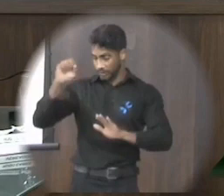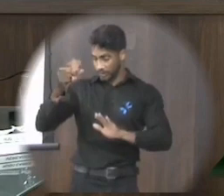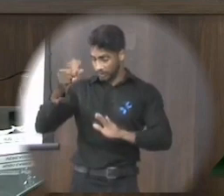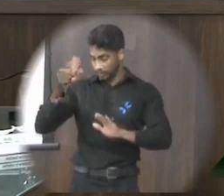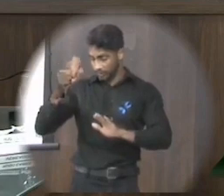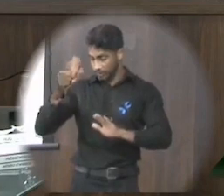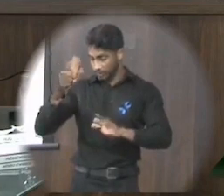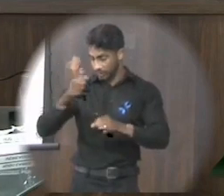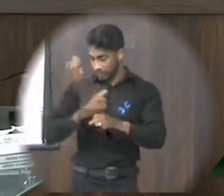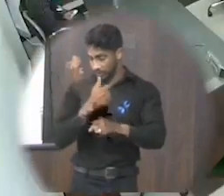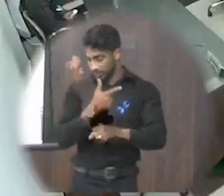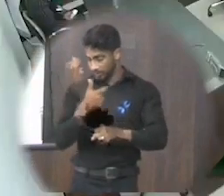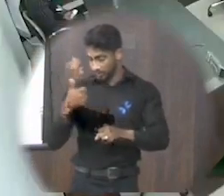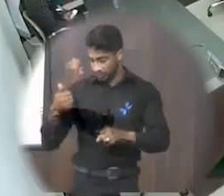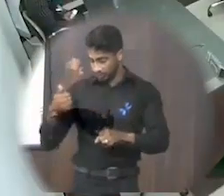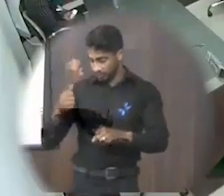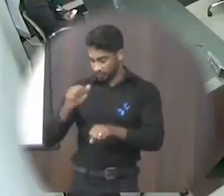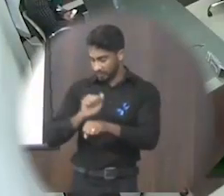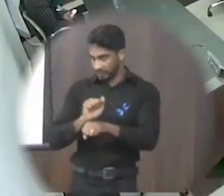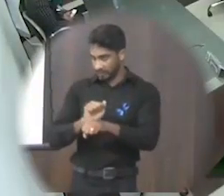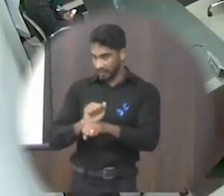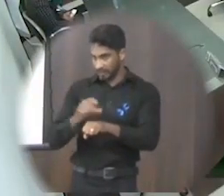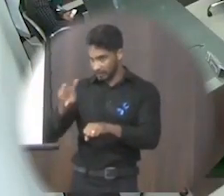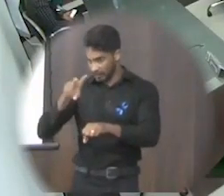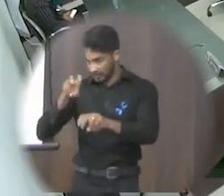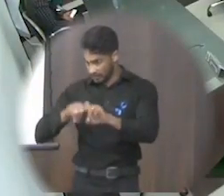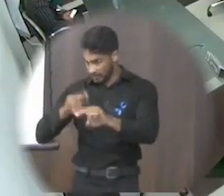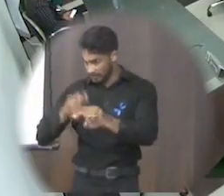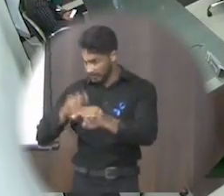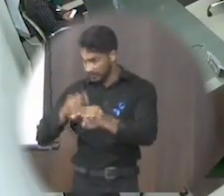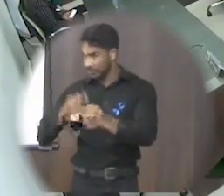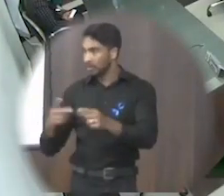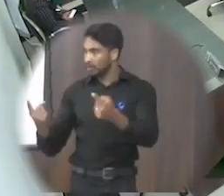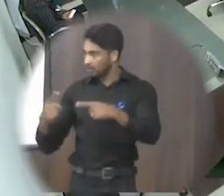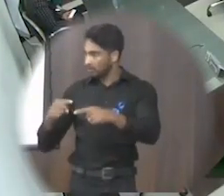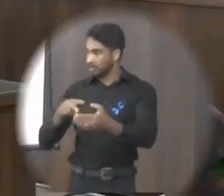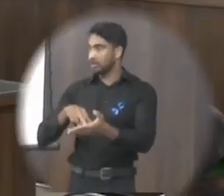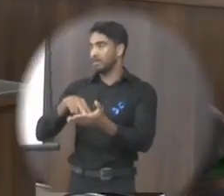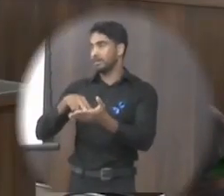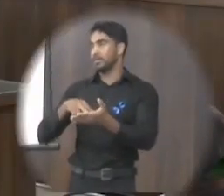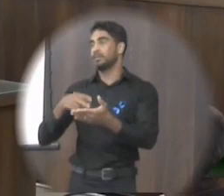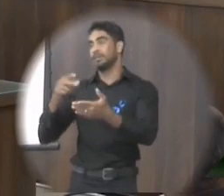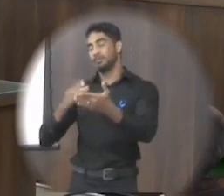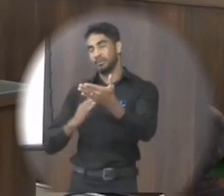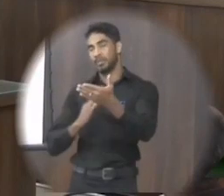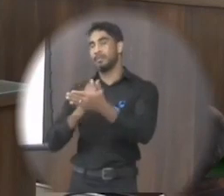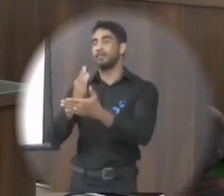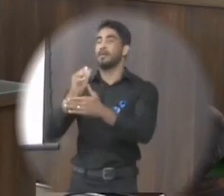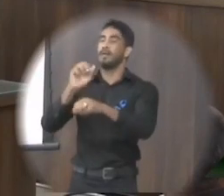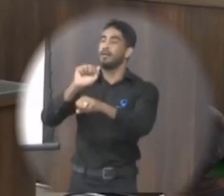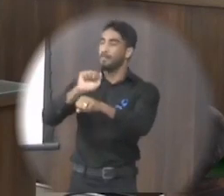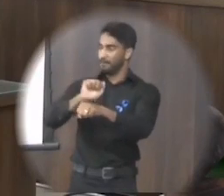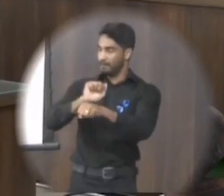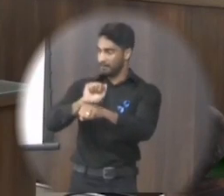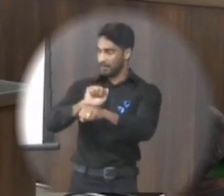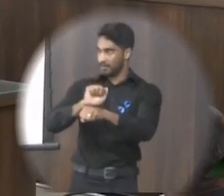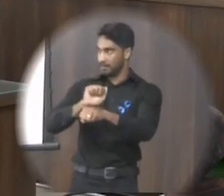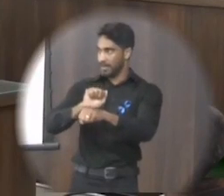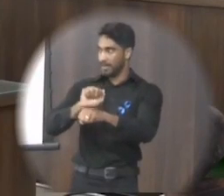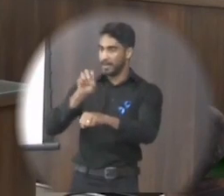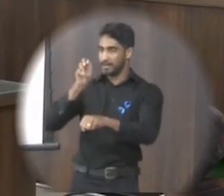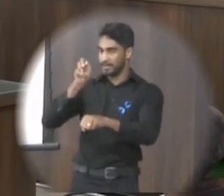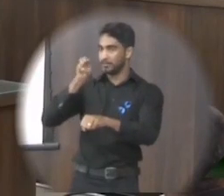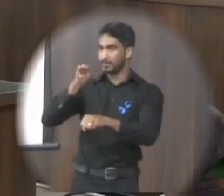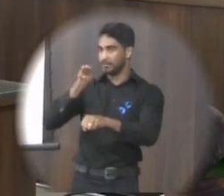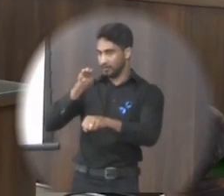estiverem de acordo, permaneça sentado, aos contrários, que se levantem. Então, está aprovado. Nós vamos, antes da